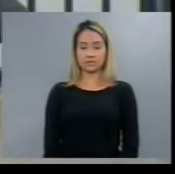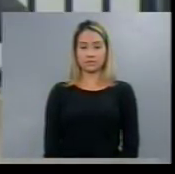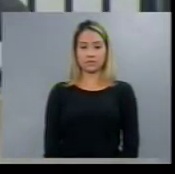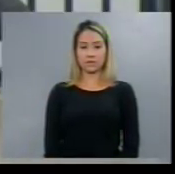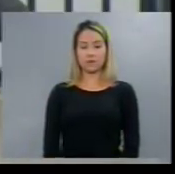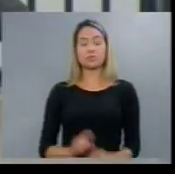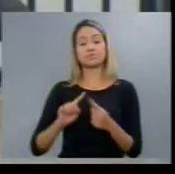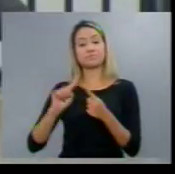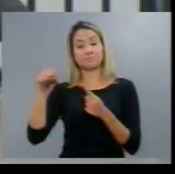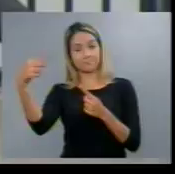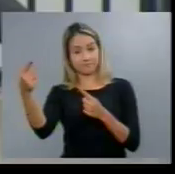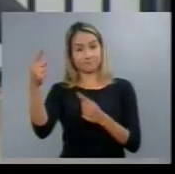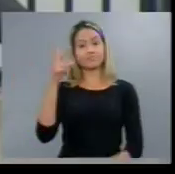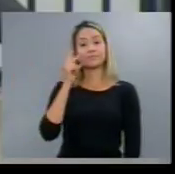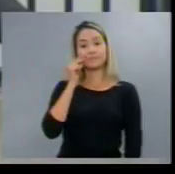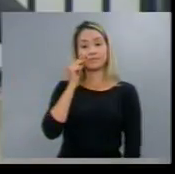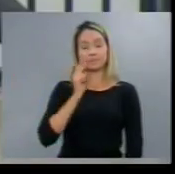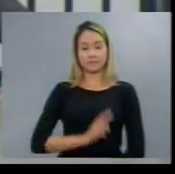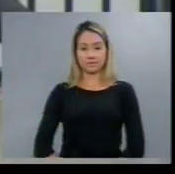Em seguida, deputado Heitor Ferrer.